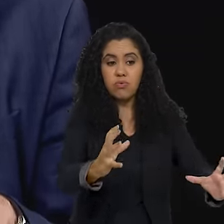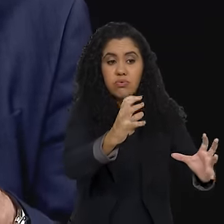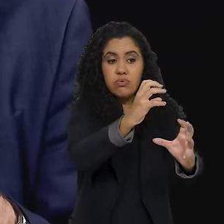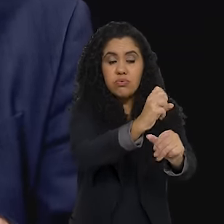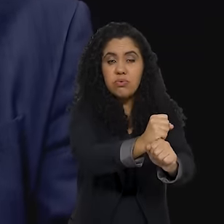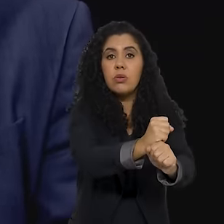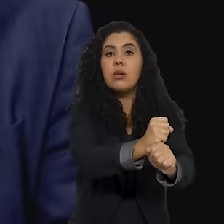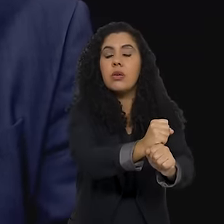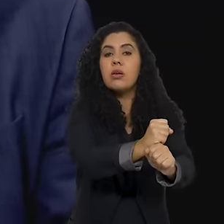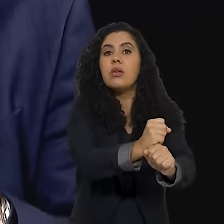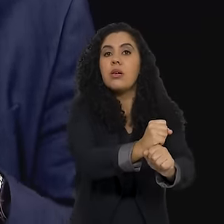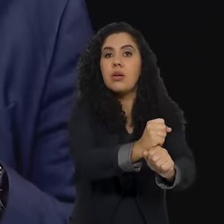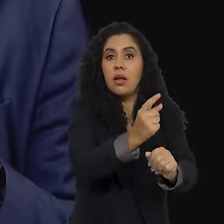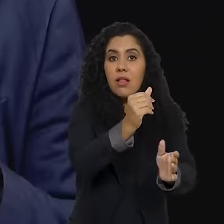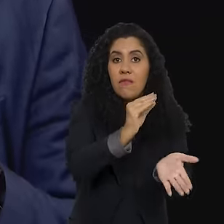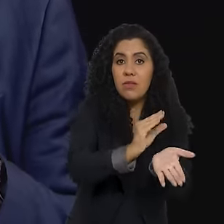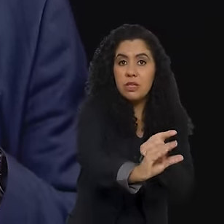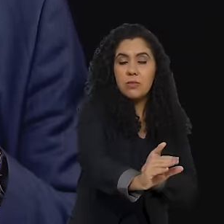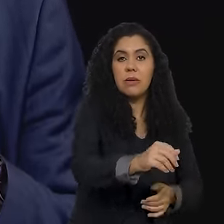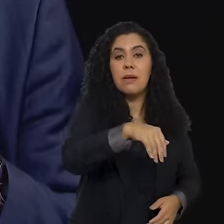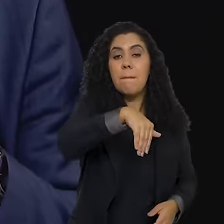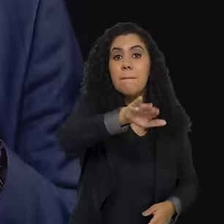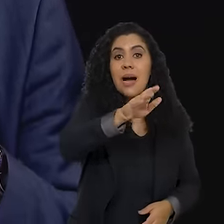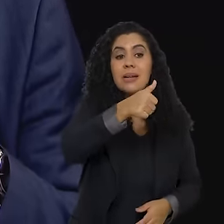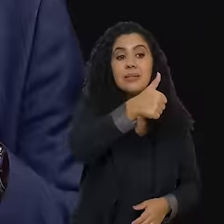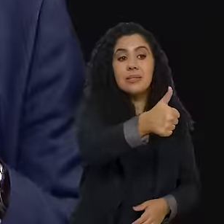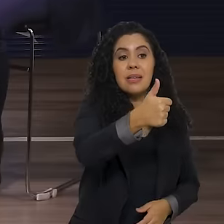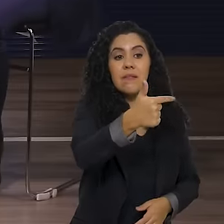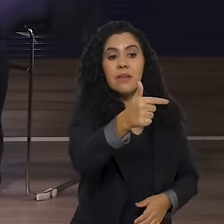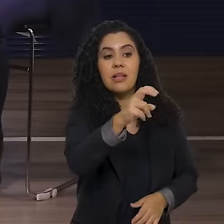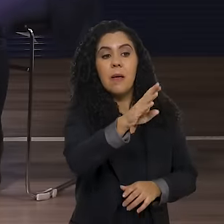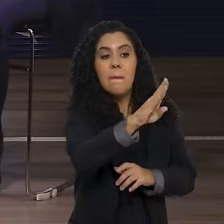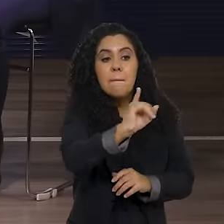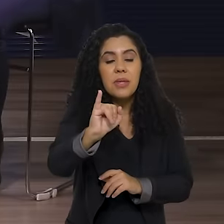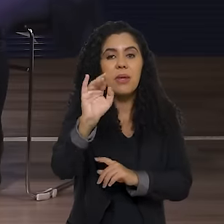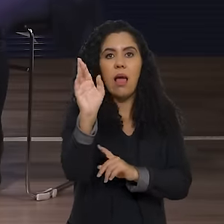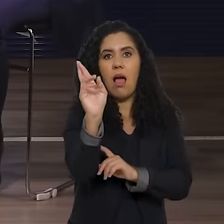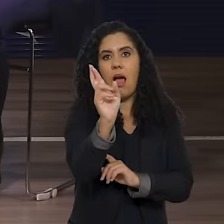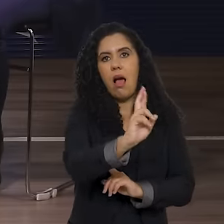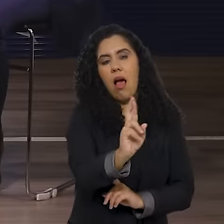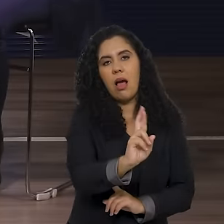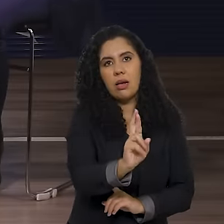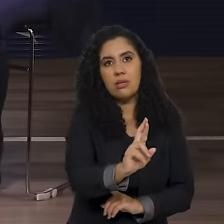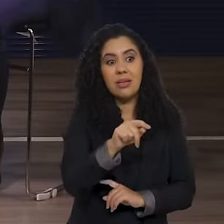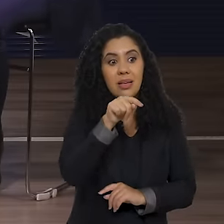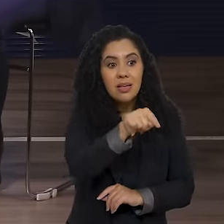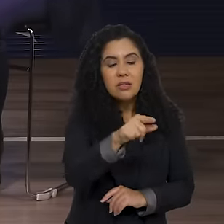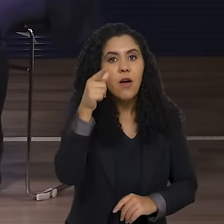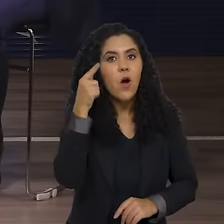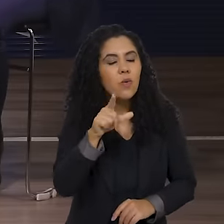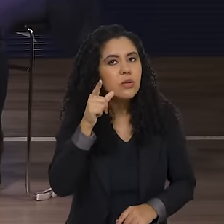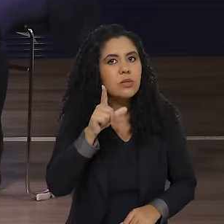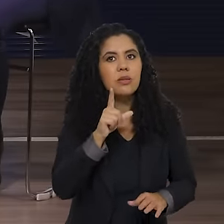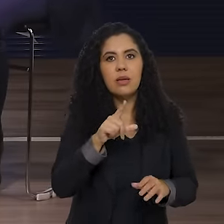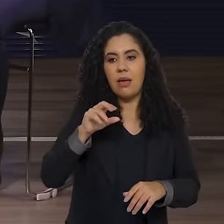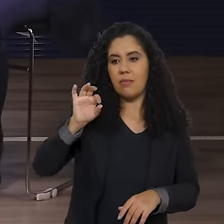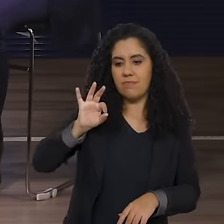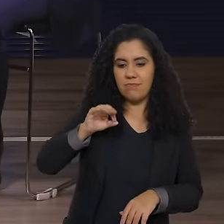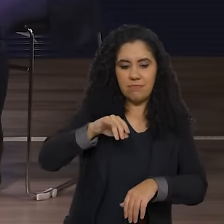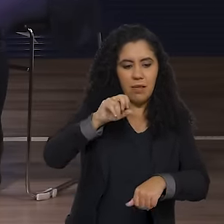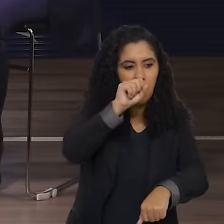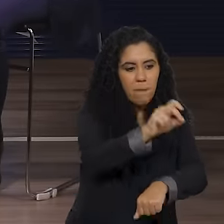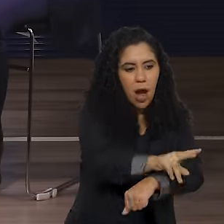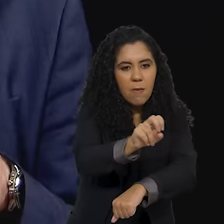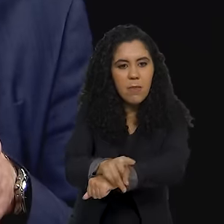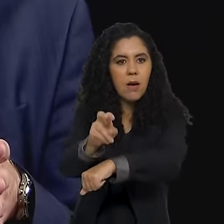anunciando investimentos de mais de 125 bilhões de reais que vão gerar milhares de empregos no